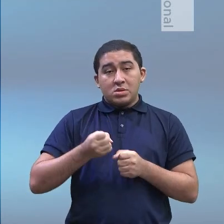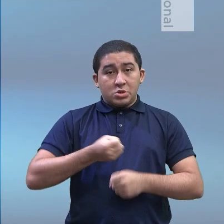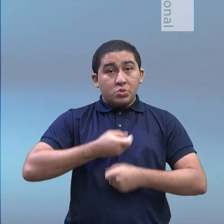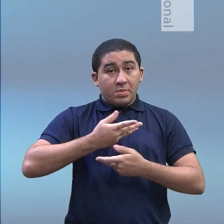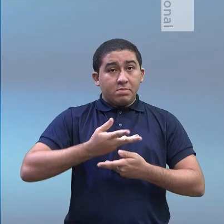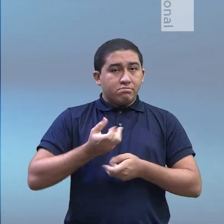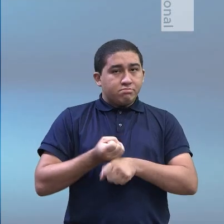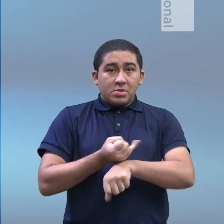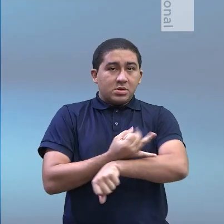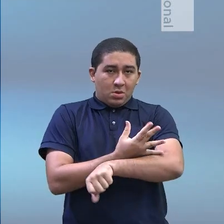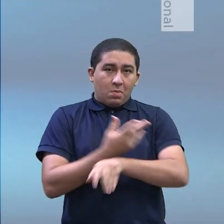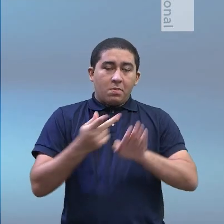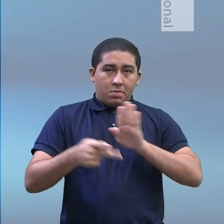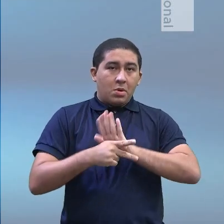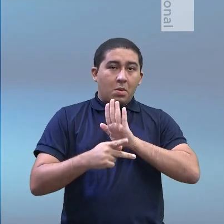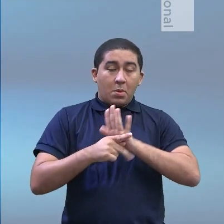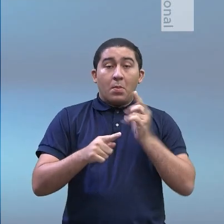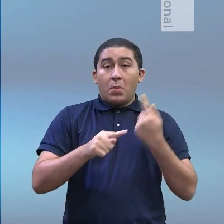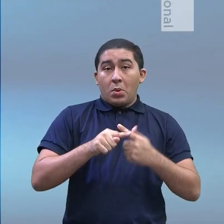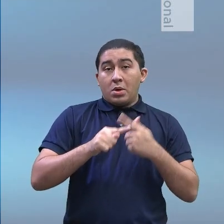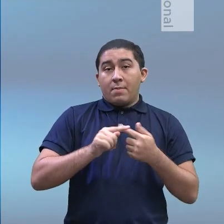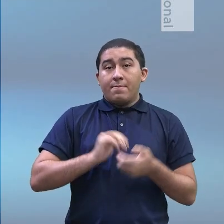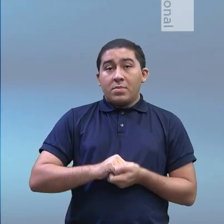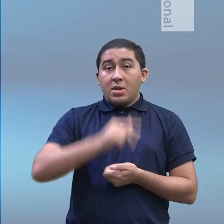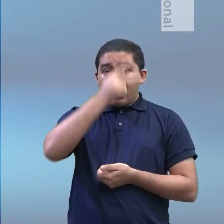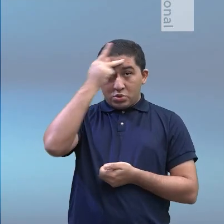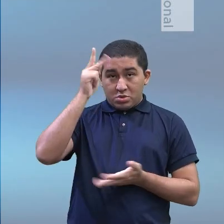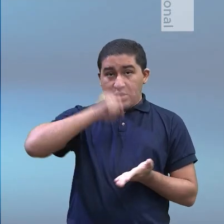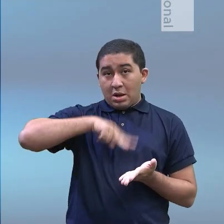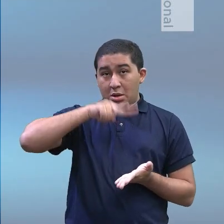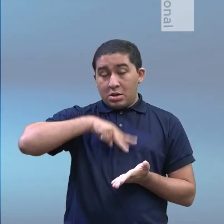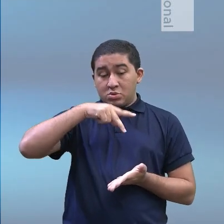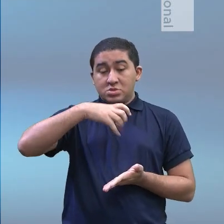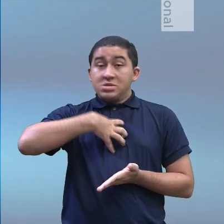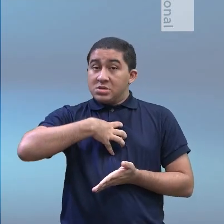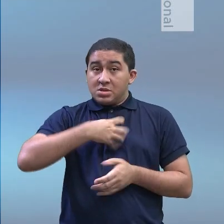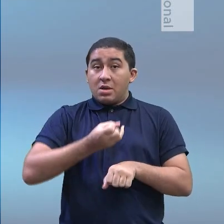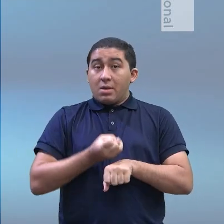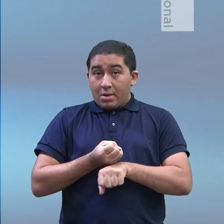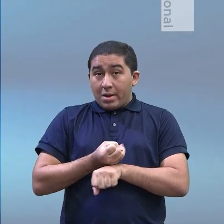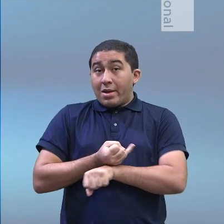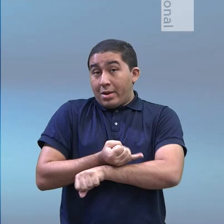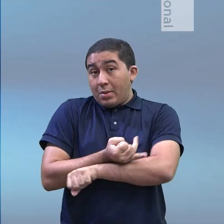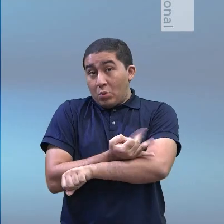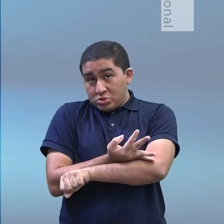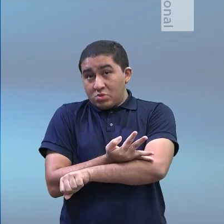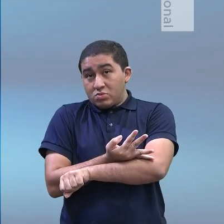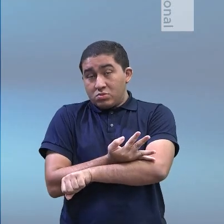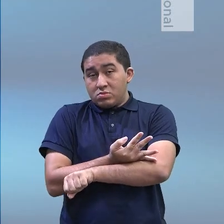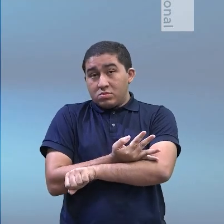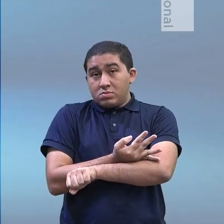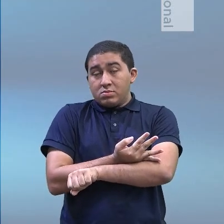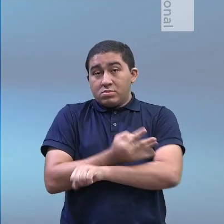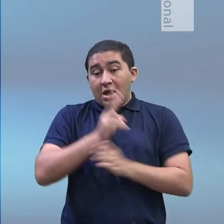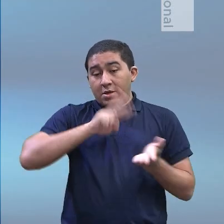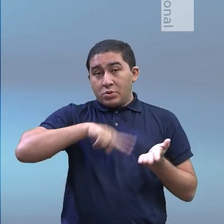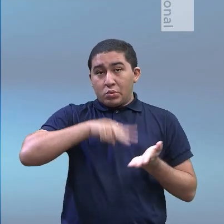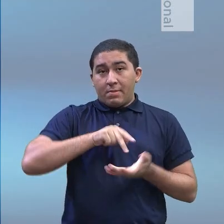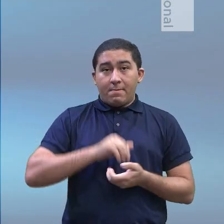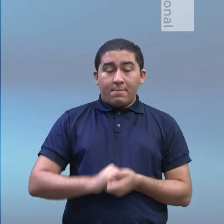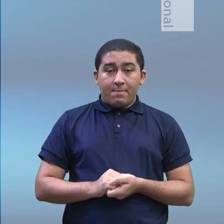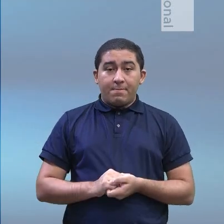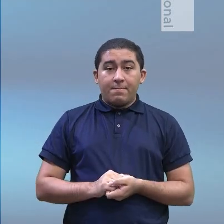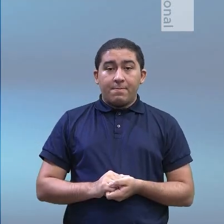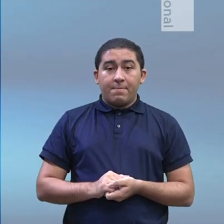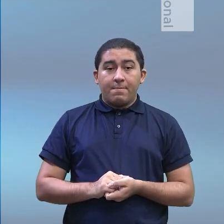expressiva, justamente para que o leitor sinta a emoção no momento de ler, né, o poema.